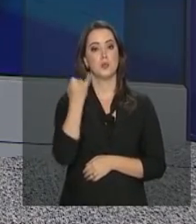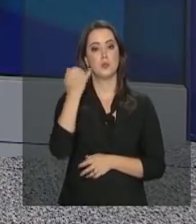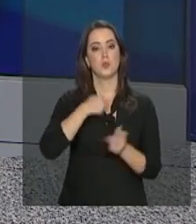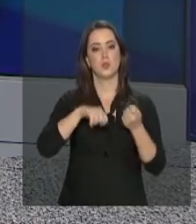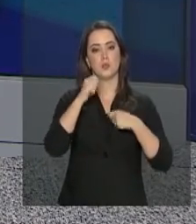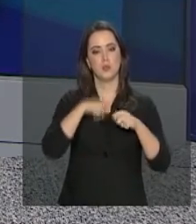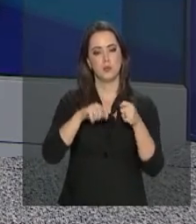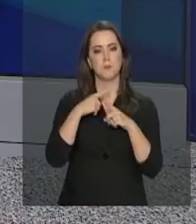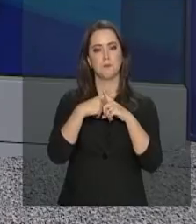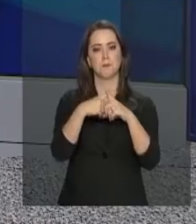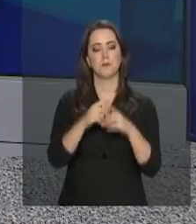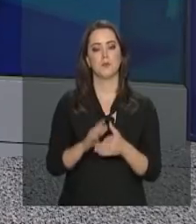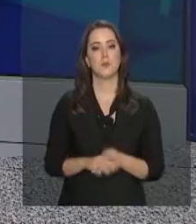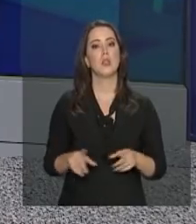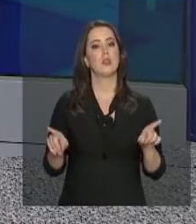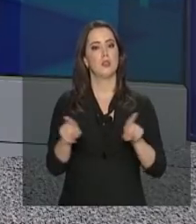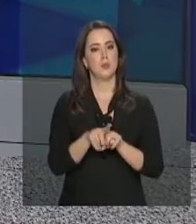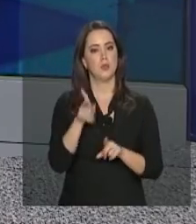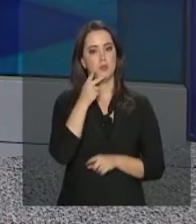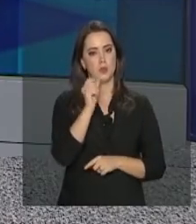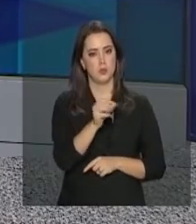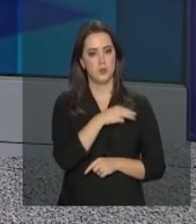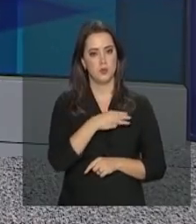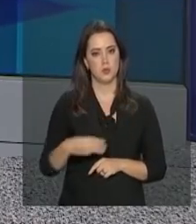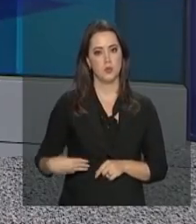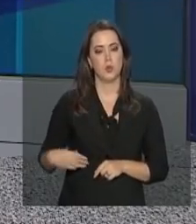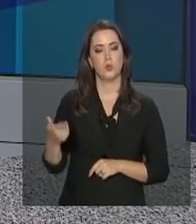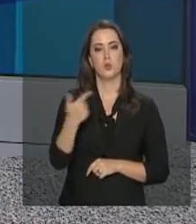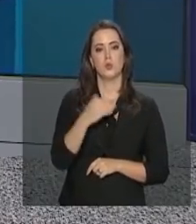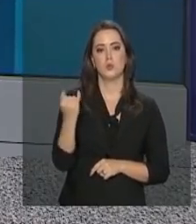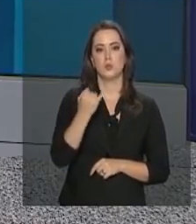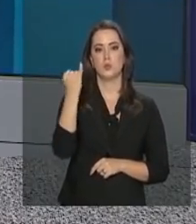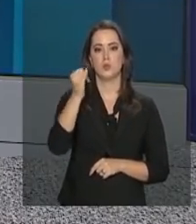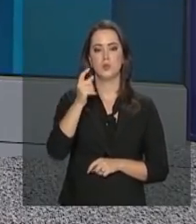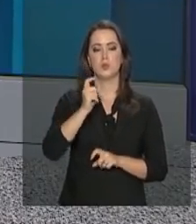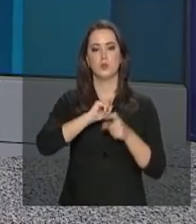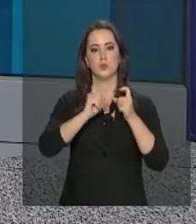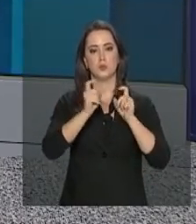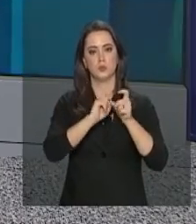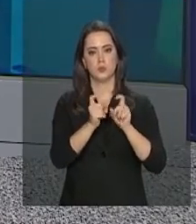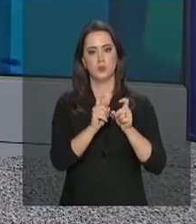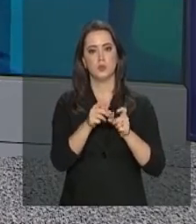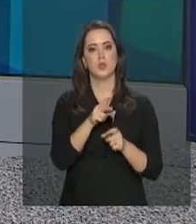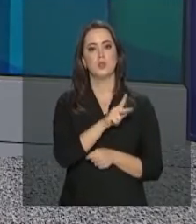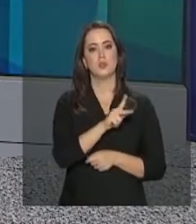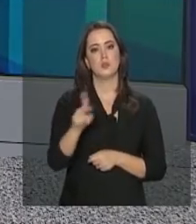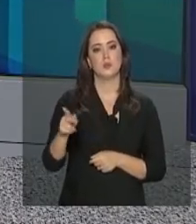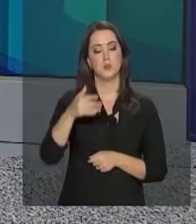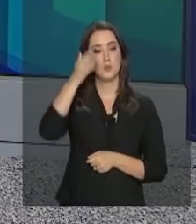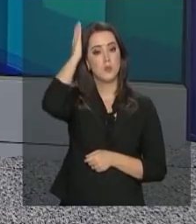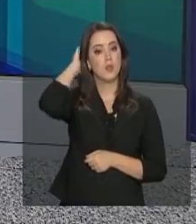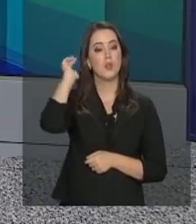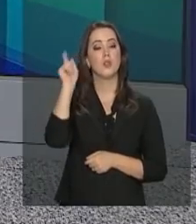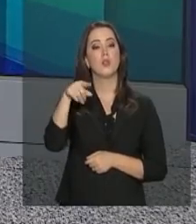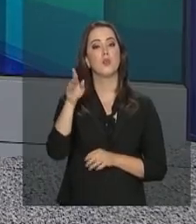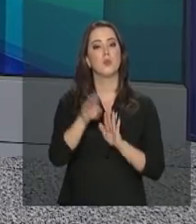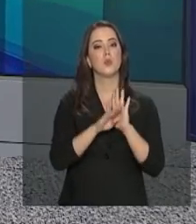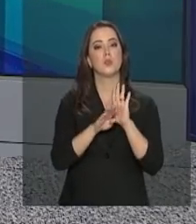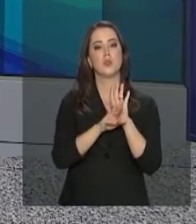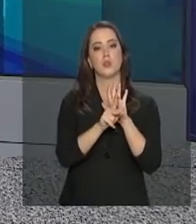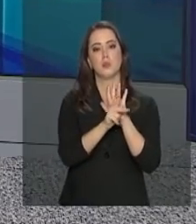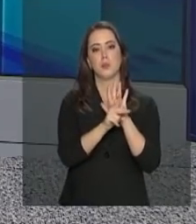positivos além disso para os ministros outro destaque da gestão do presidente michel temer é o programa de